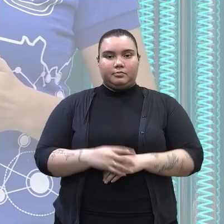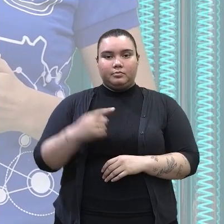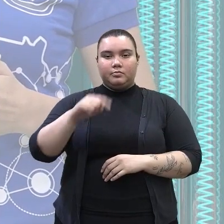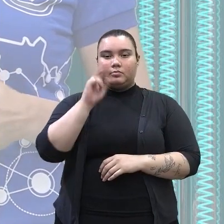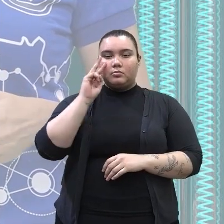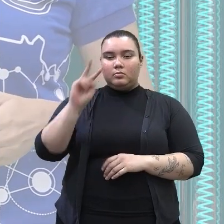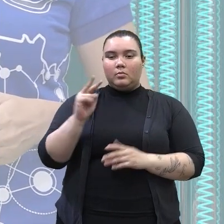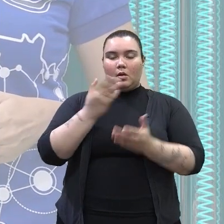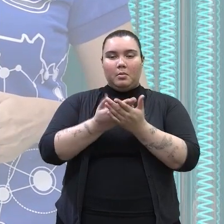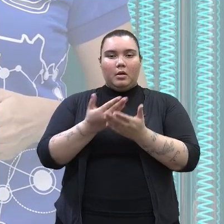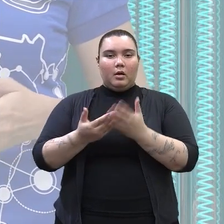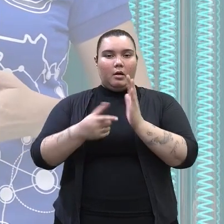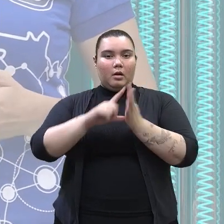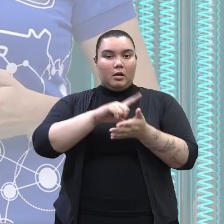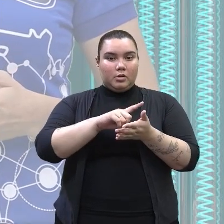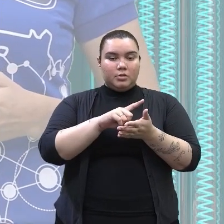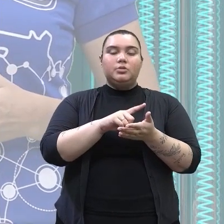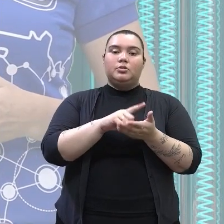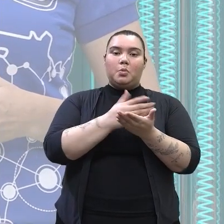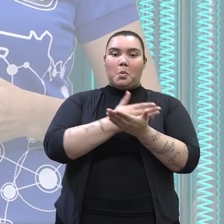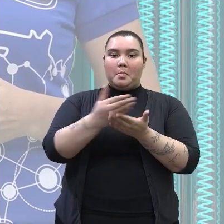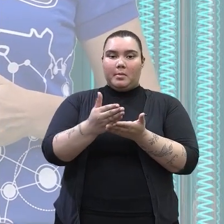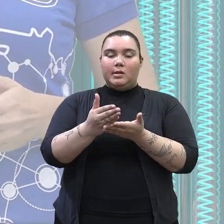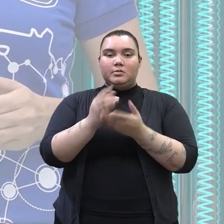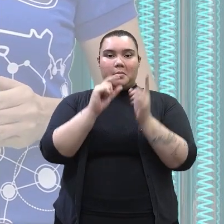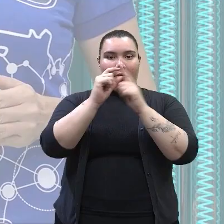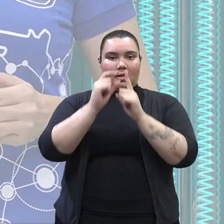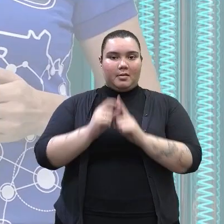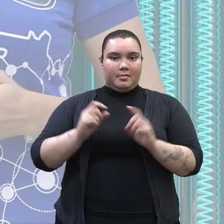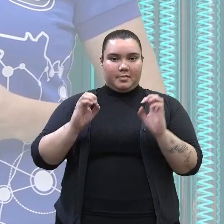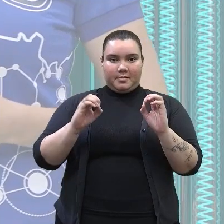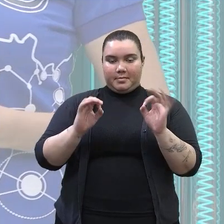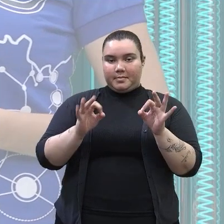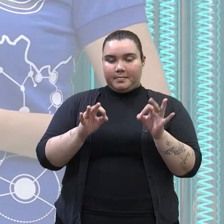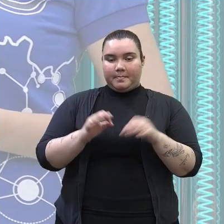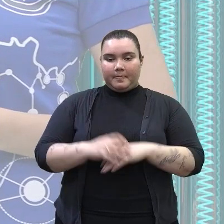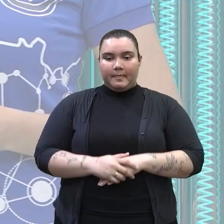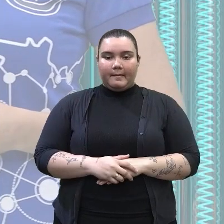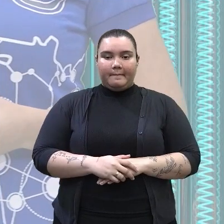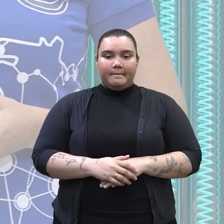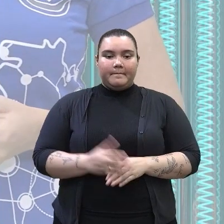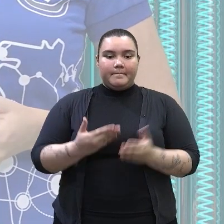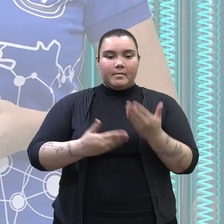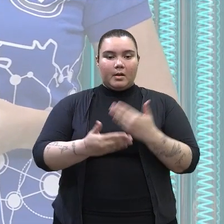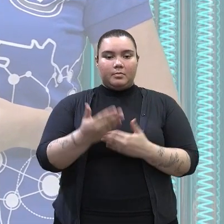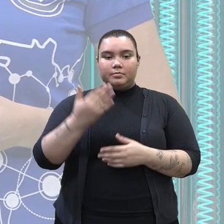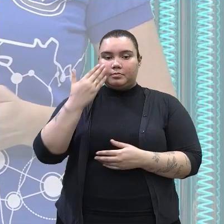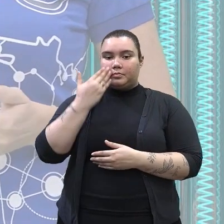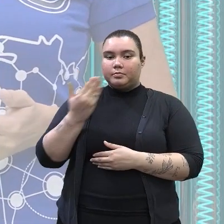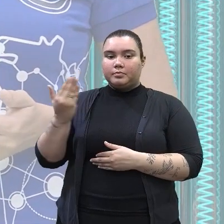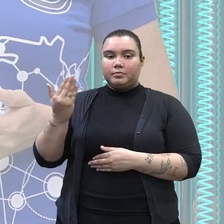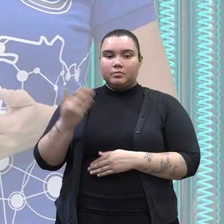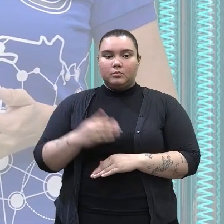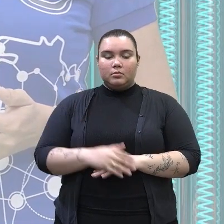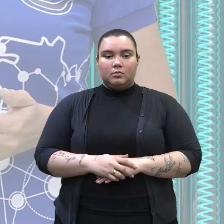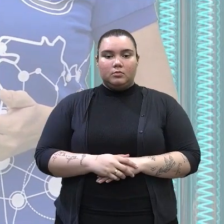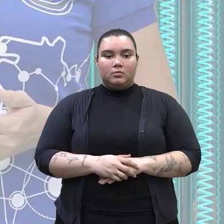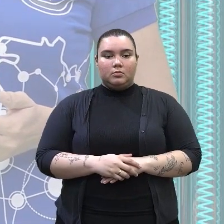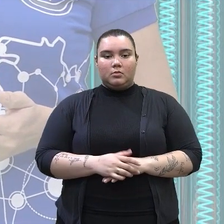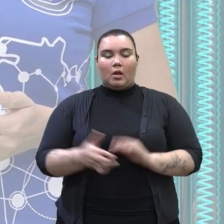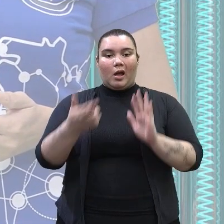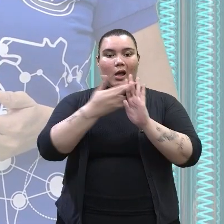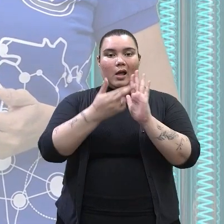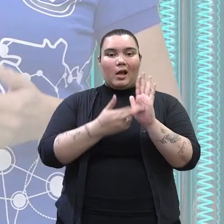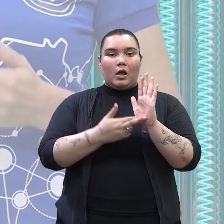the shortest, the tallest, tudo bem? Então, acompanhe comigo mais um pouquinho. Agora, a